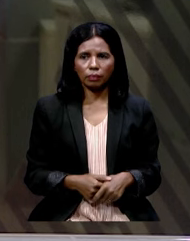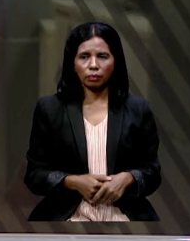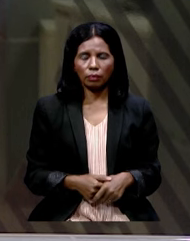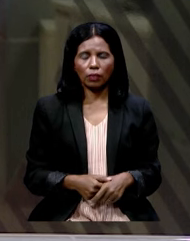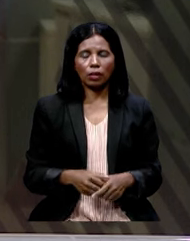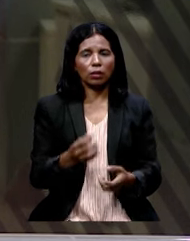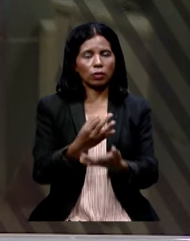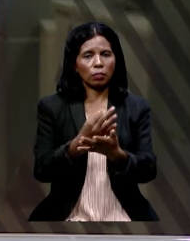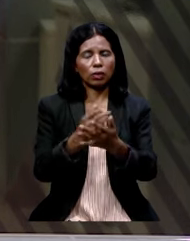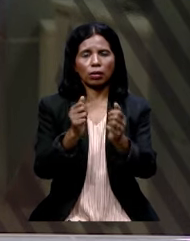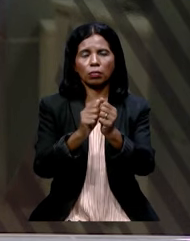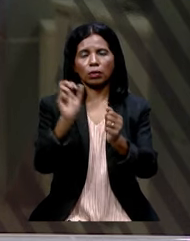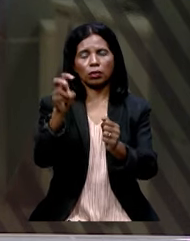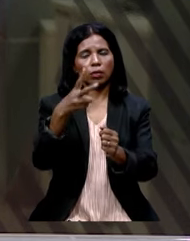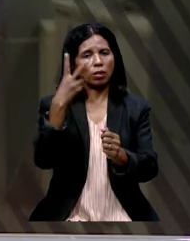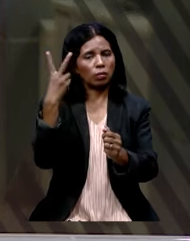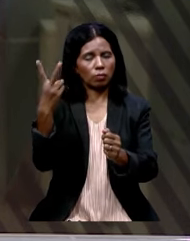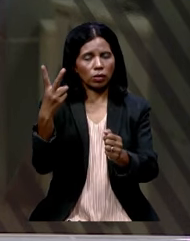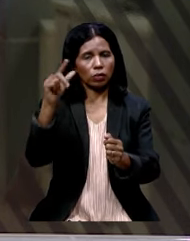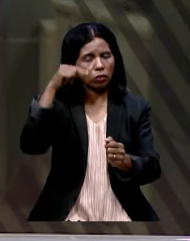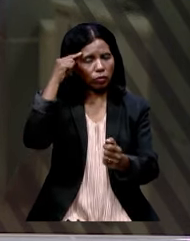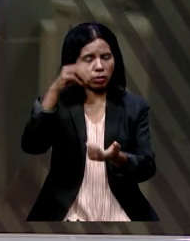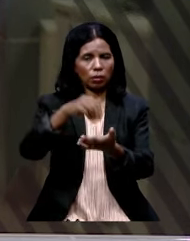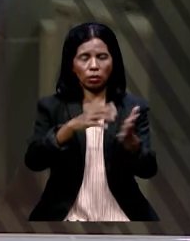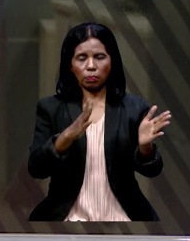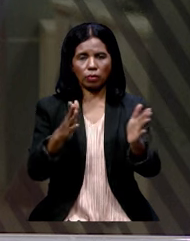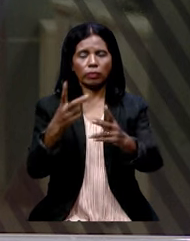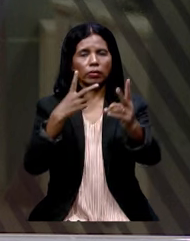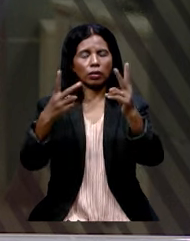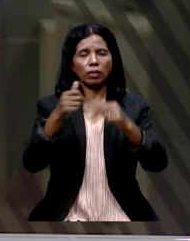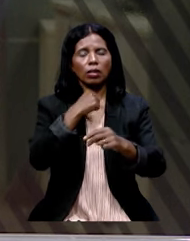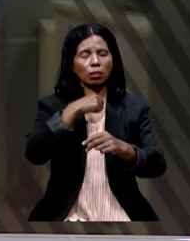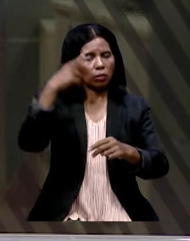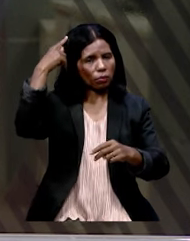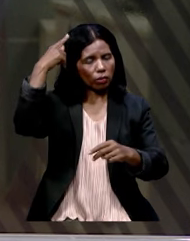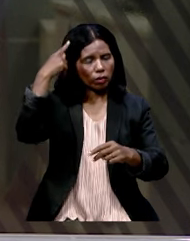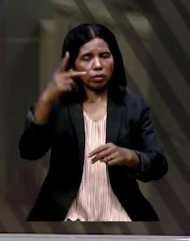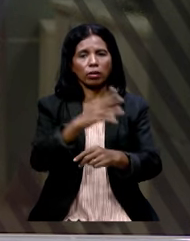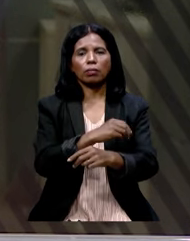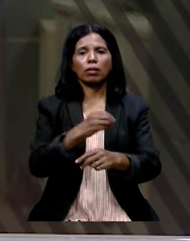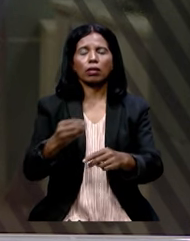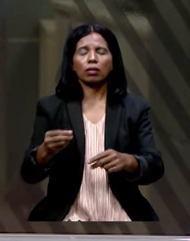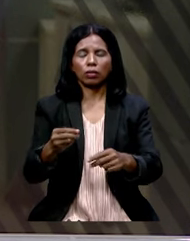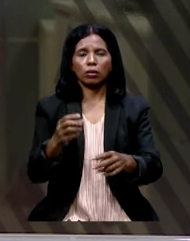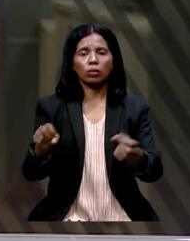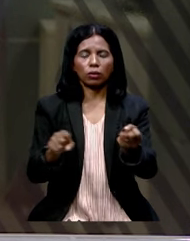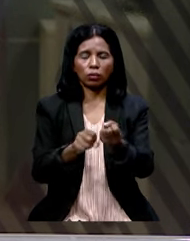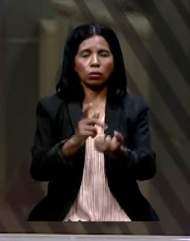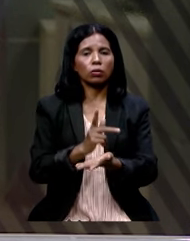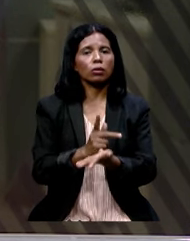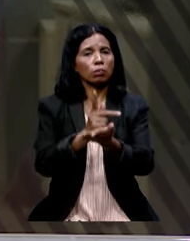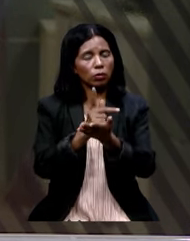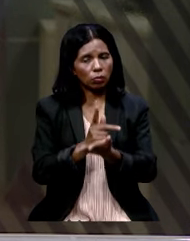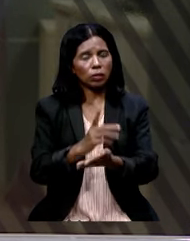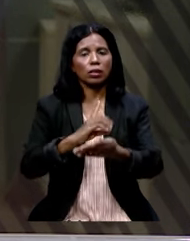Orçamento tocam São Lourenço em Ruanabe. Governo prevê a preparação, visita Papa Francisco, contribui mocho para desenvolvimento de